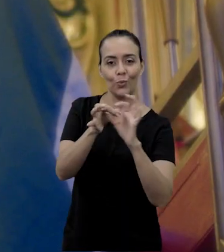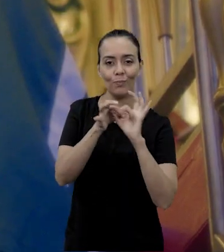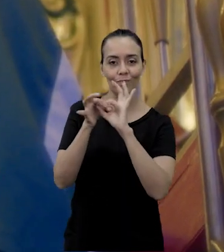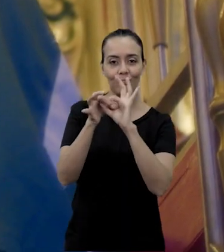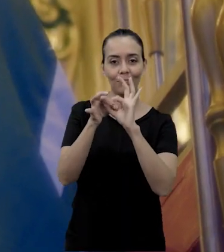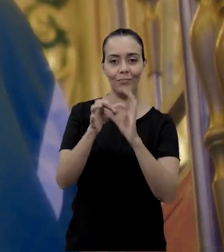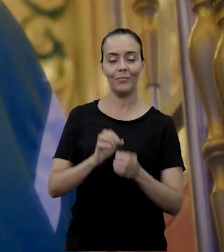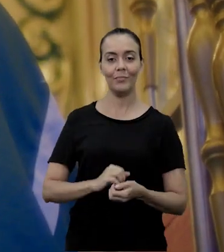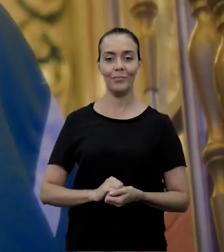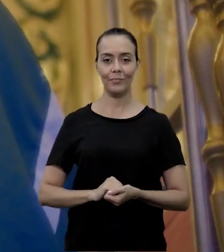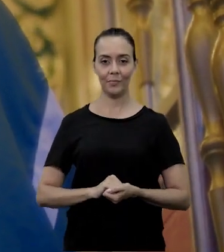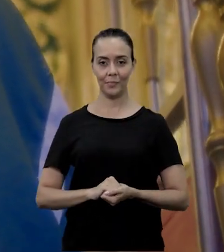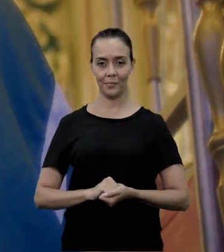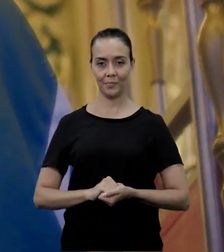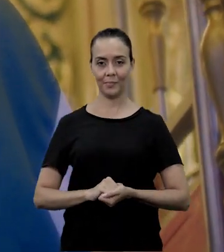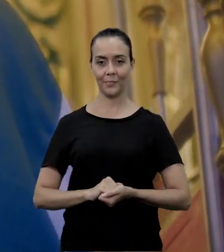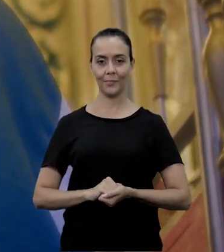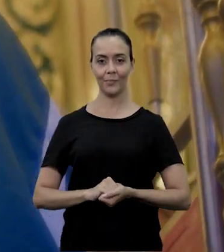coletiva.